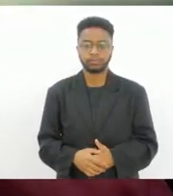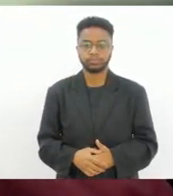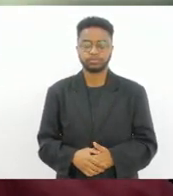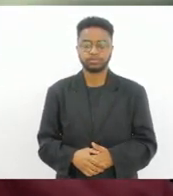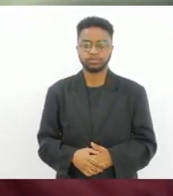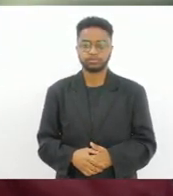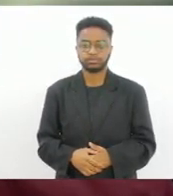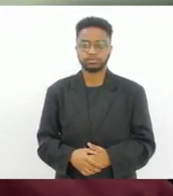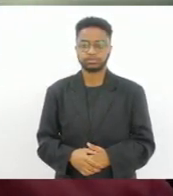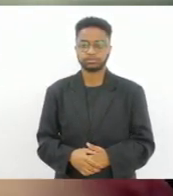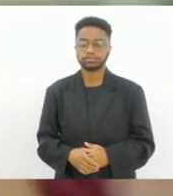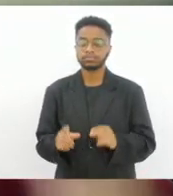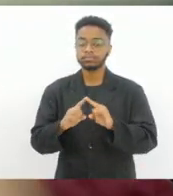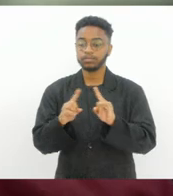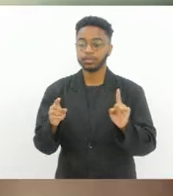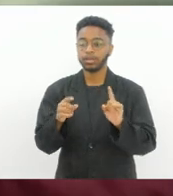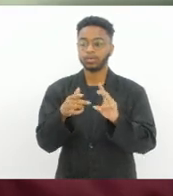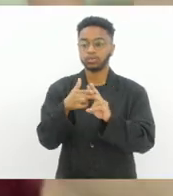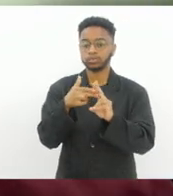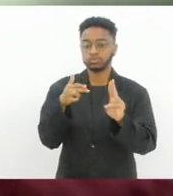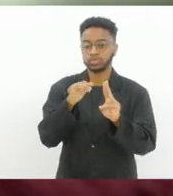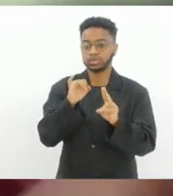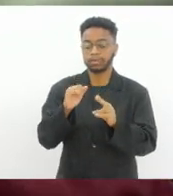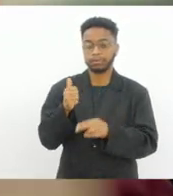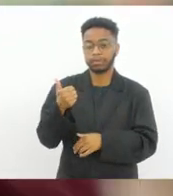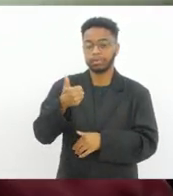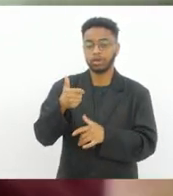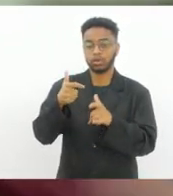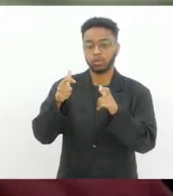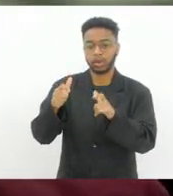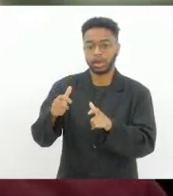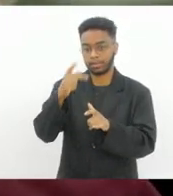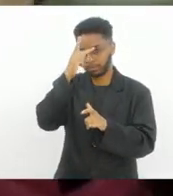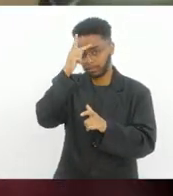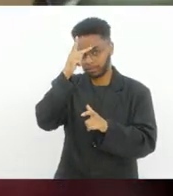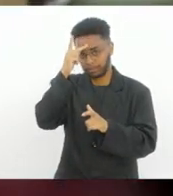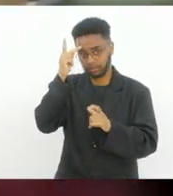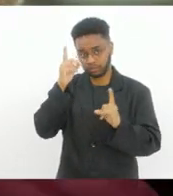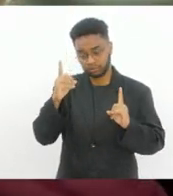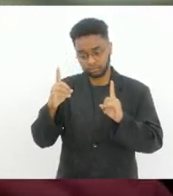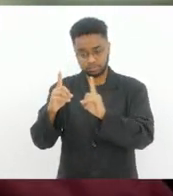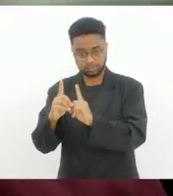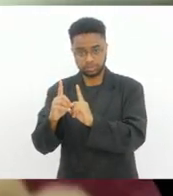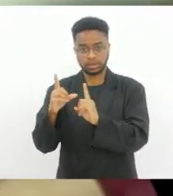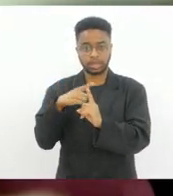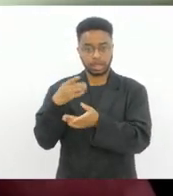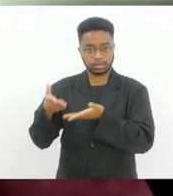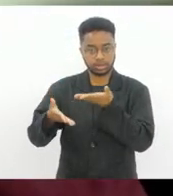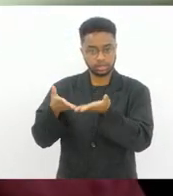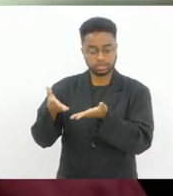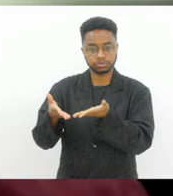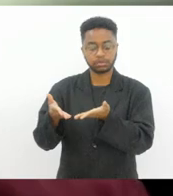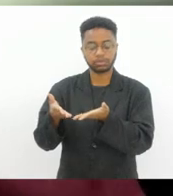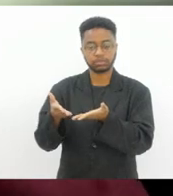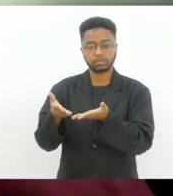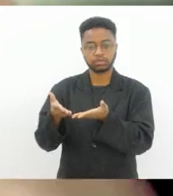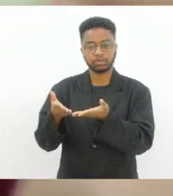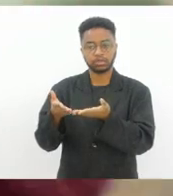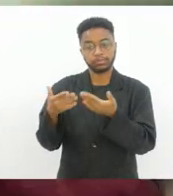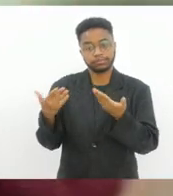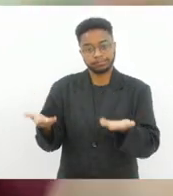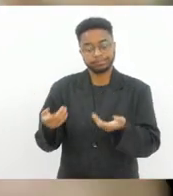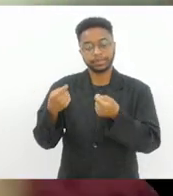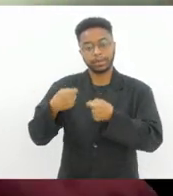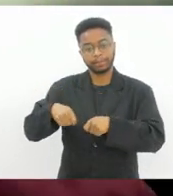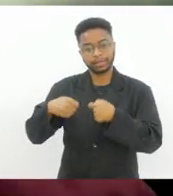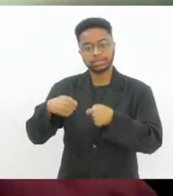Mas sendo o sistema de saúde o primeiro, a mulher chegando no serviço de saúde e procurando atendimento, ela precisa,